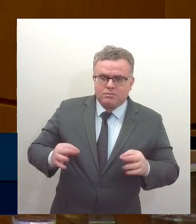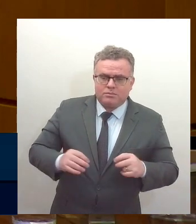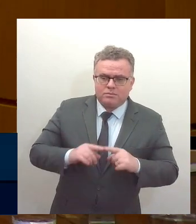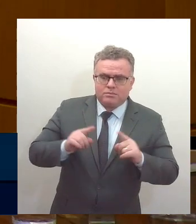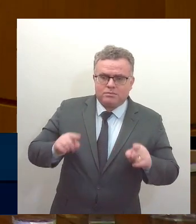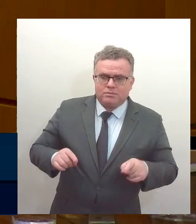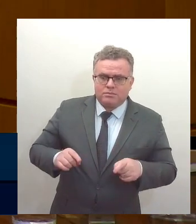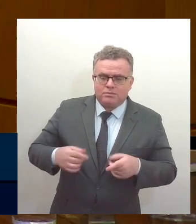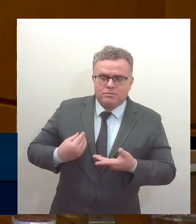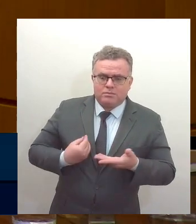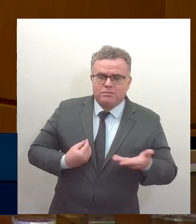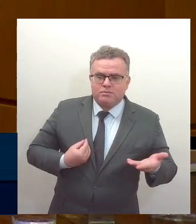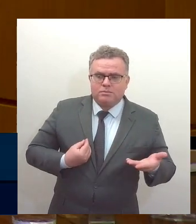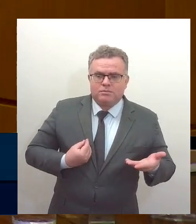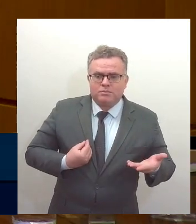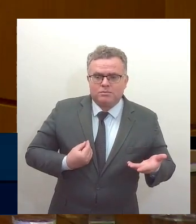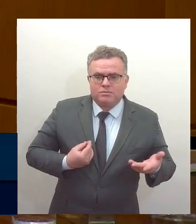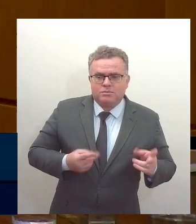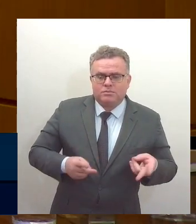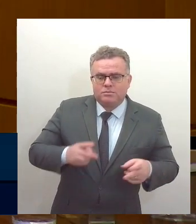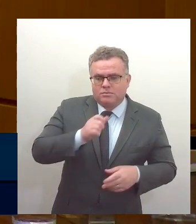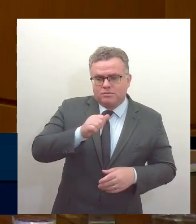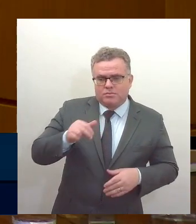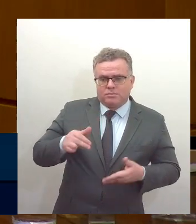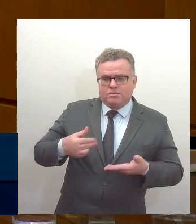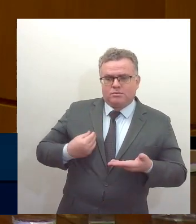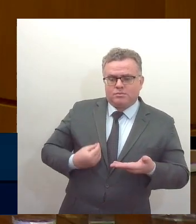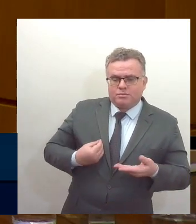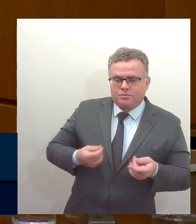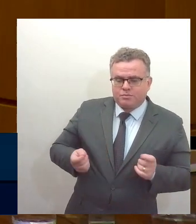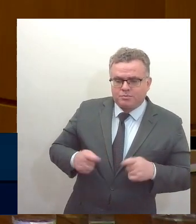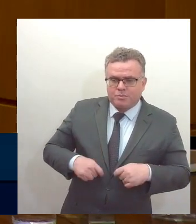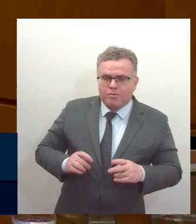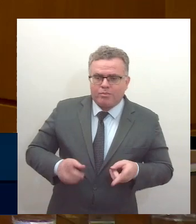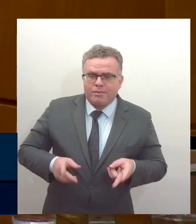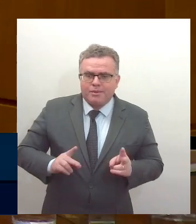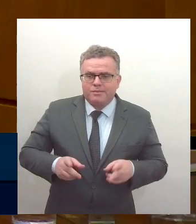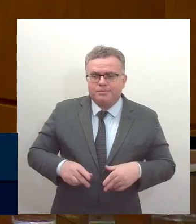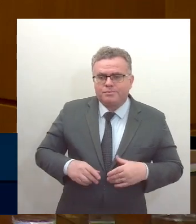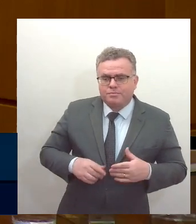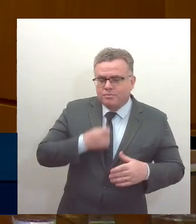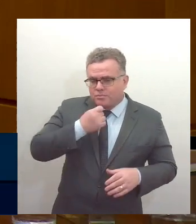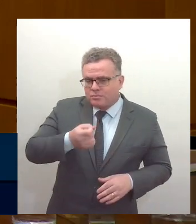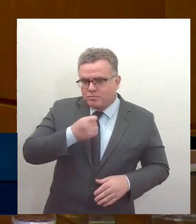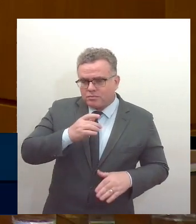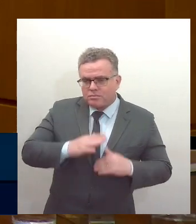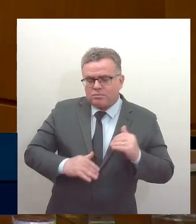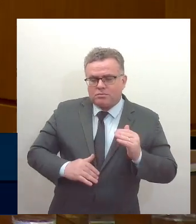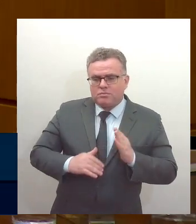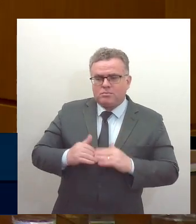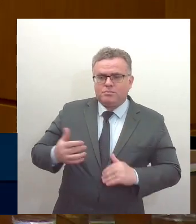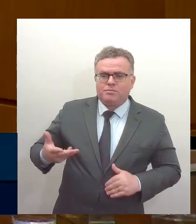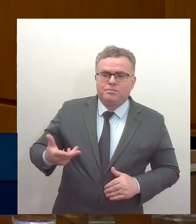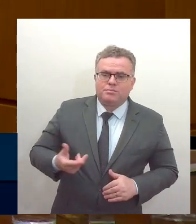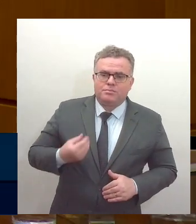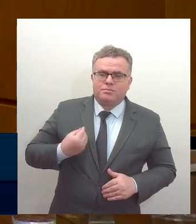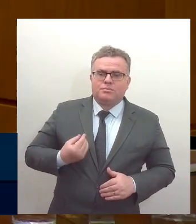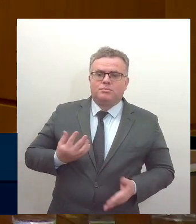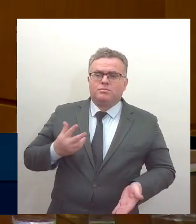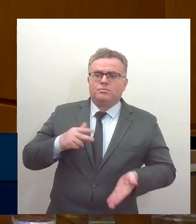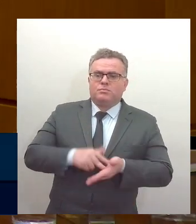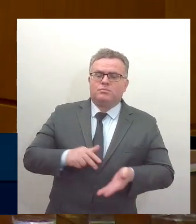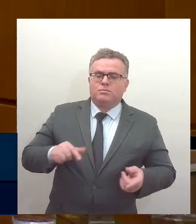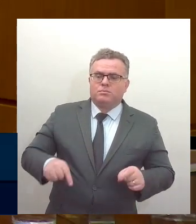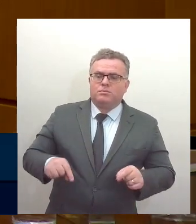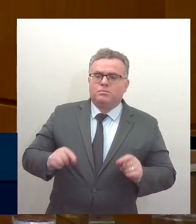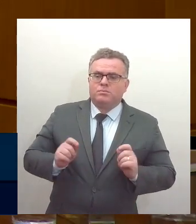notícias, pessoal da imprensa que está aqui presente, a população sergipana, que nos acompanha